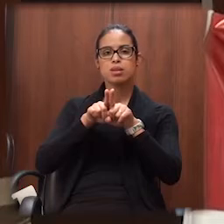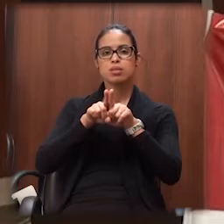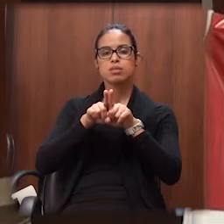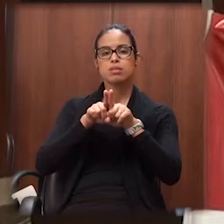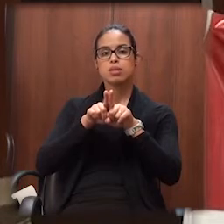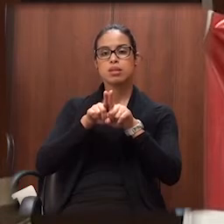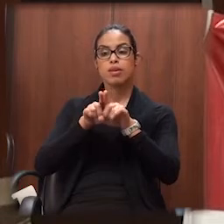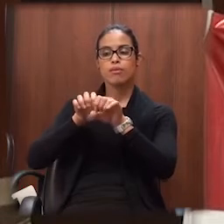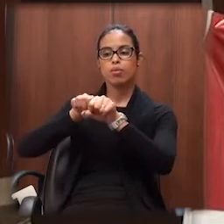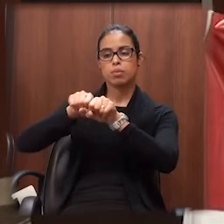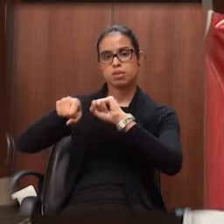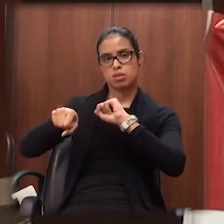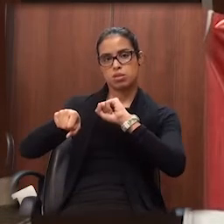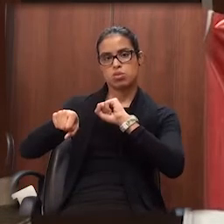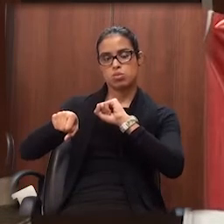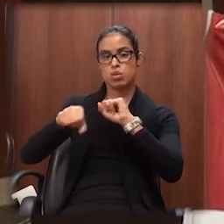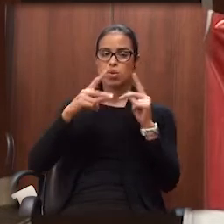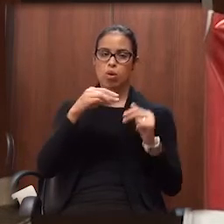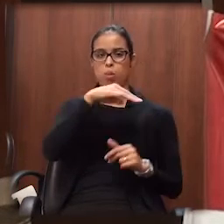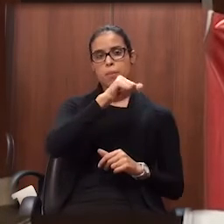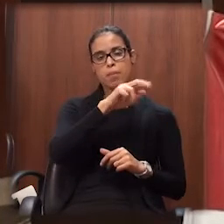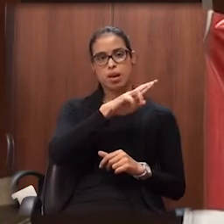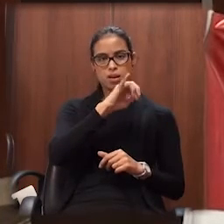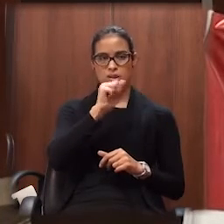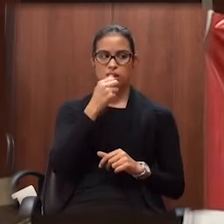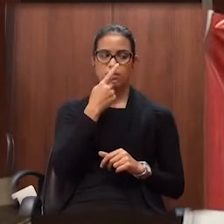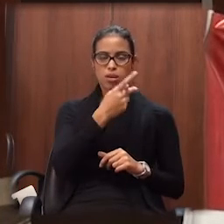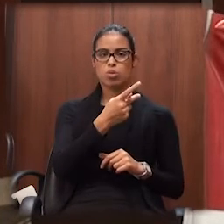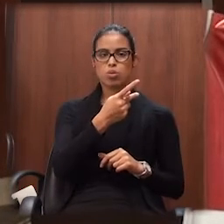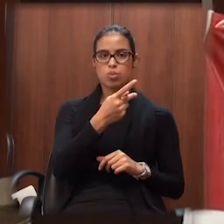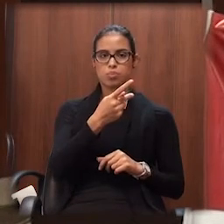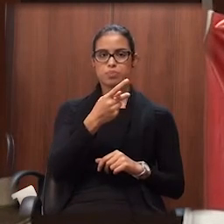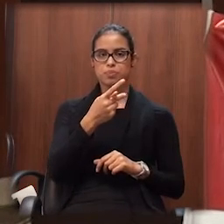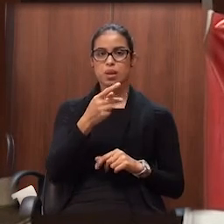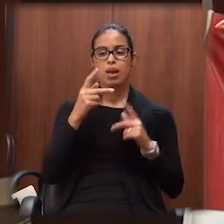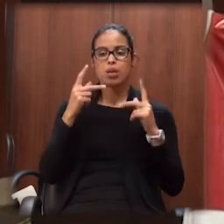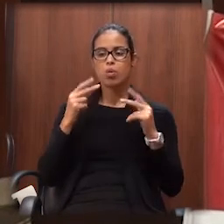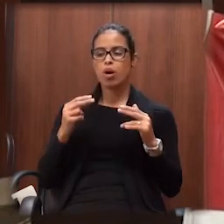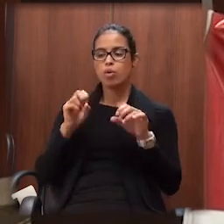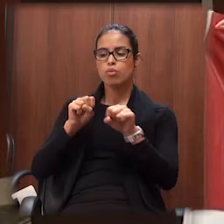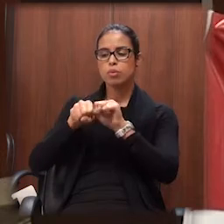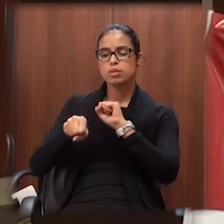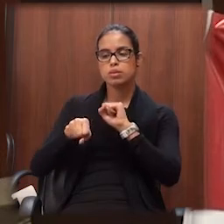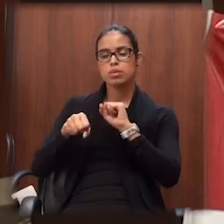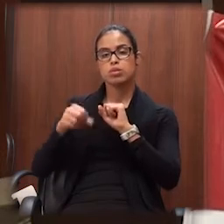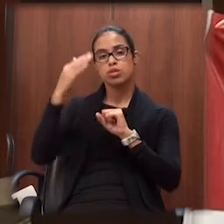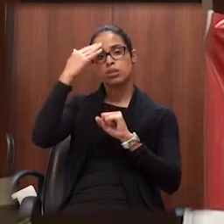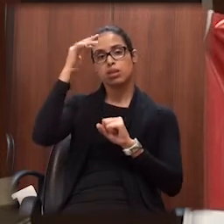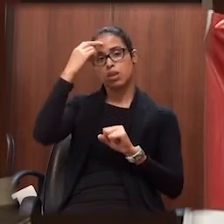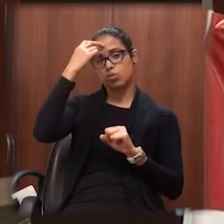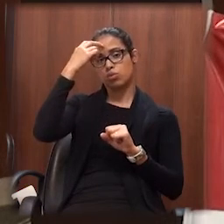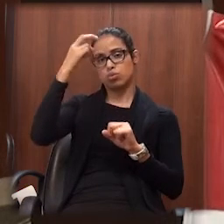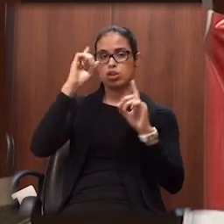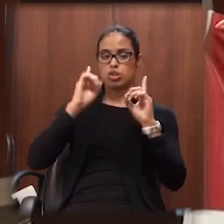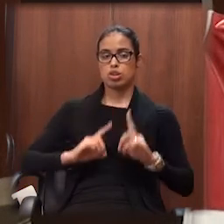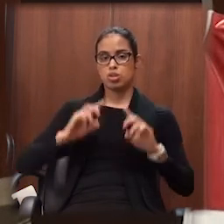da formação daquilo que a Maria Vitória chamava aqui de uma cultura de direitos humanos. Porque